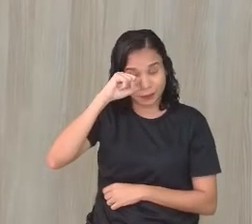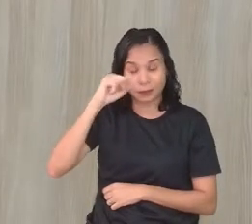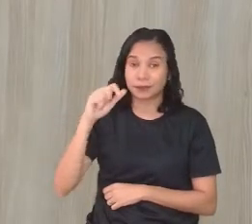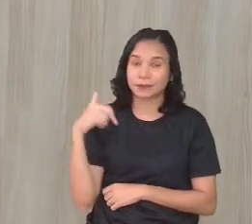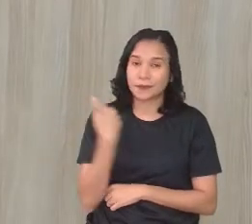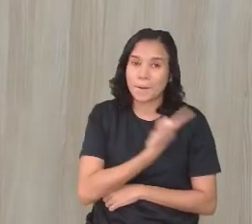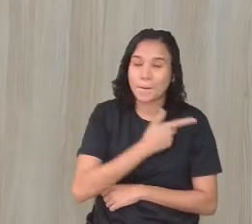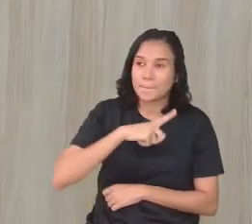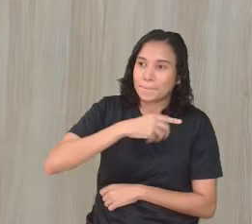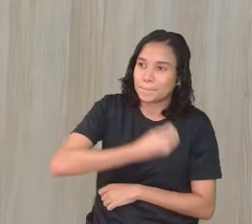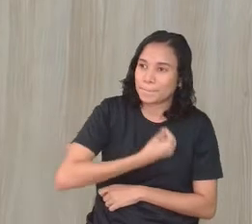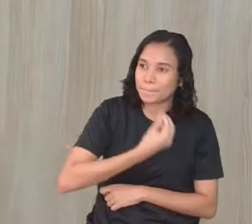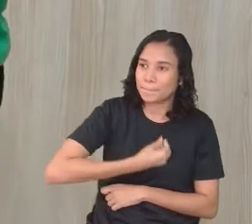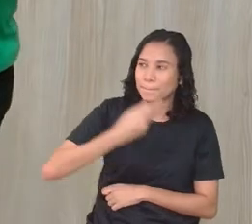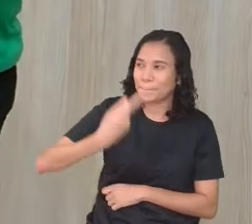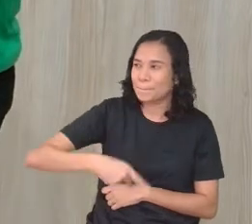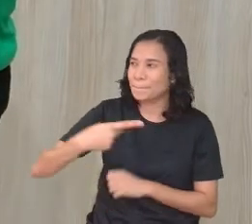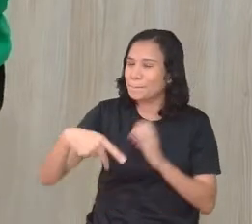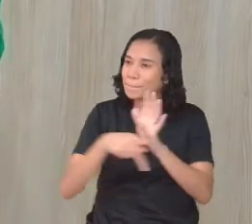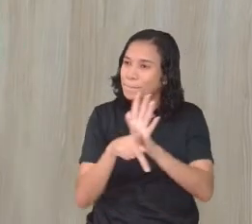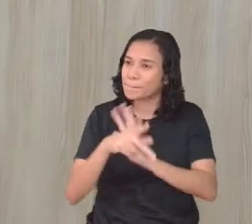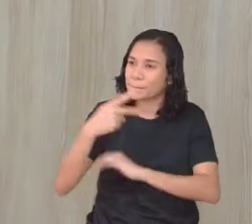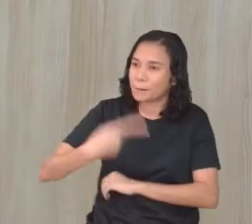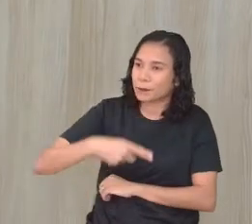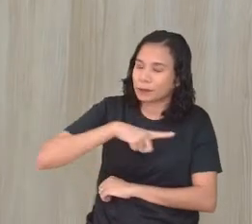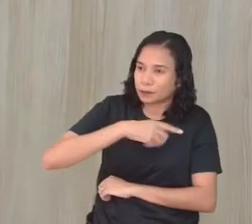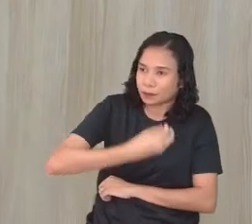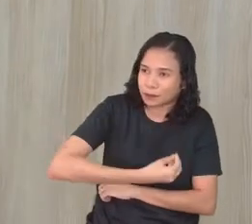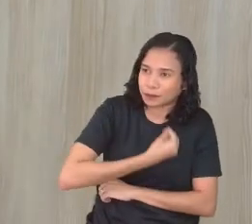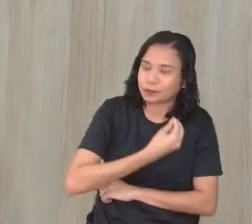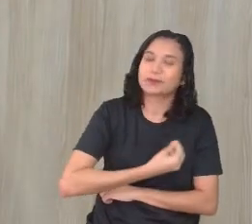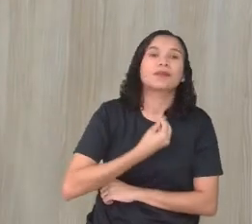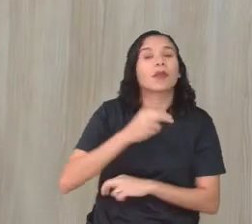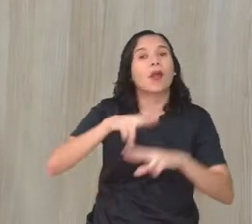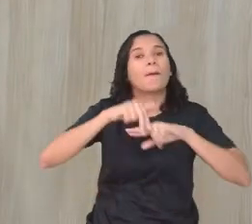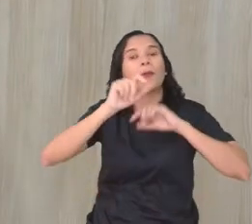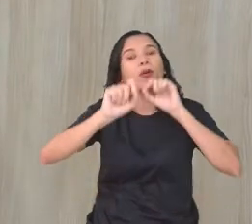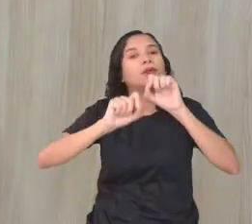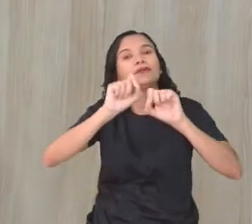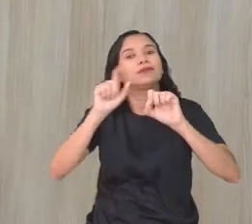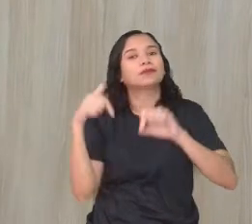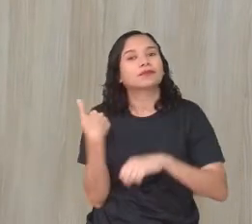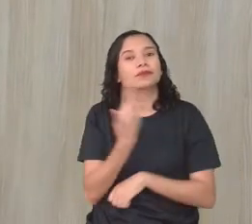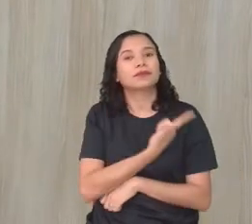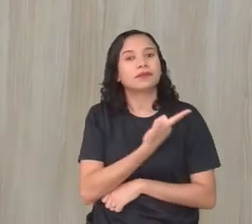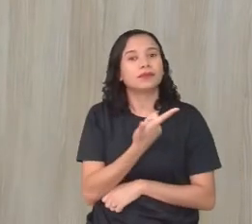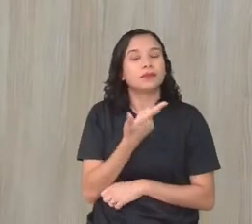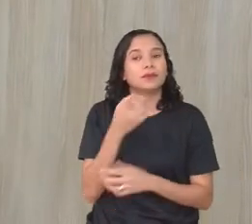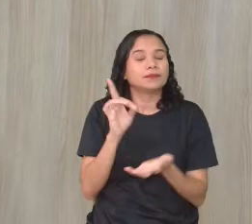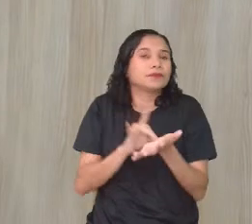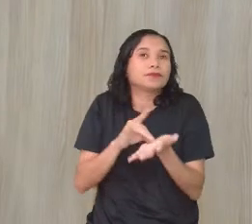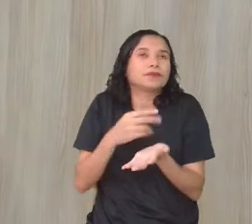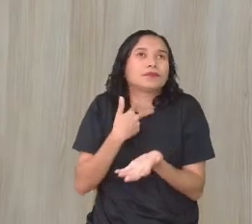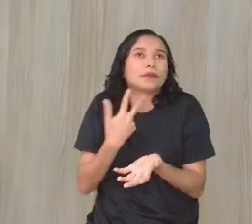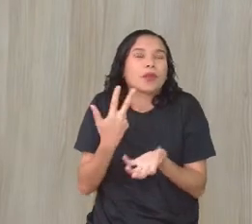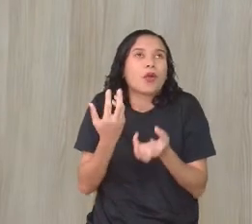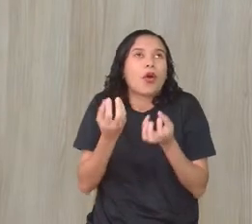estamos aqui, não é? Nesta vida, não é? Porque nós não